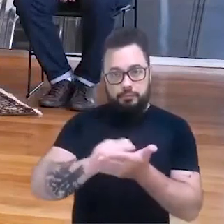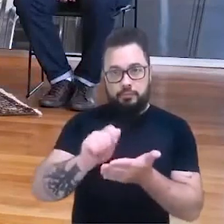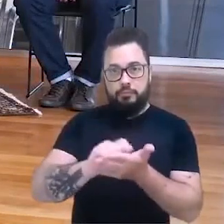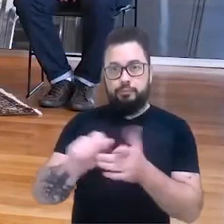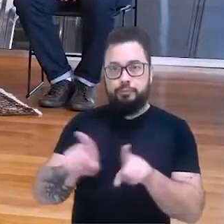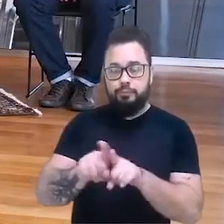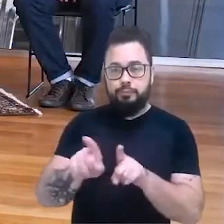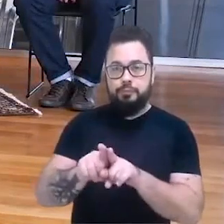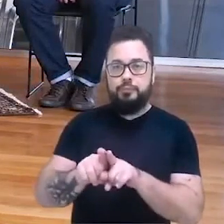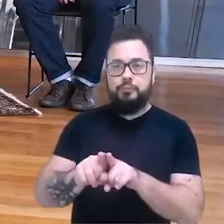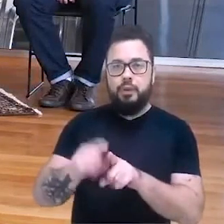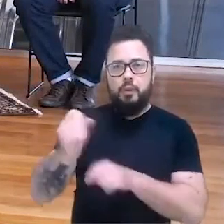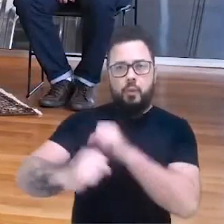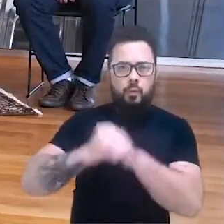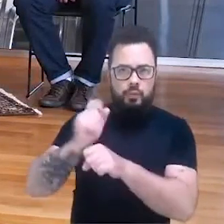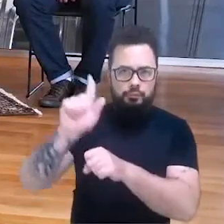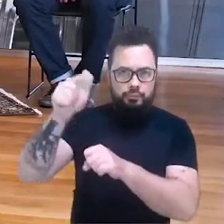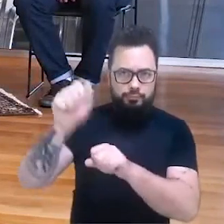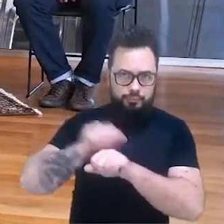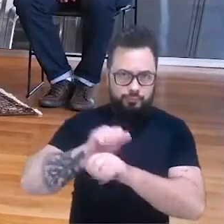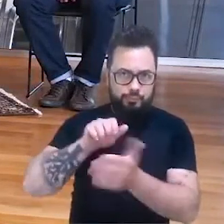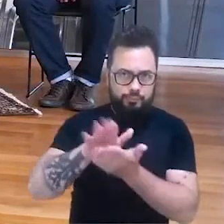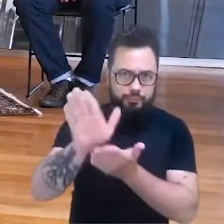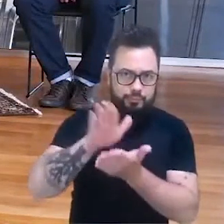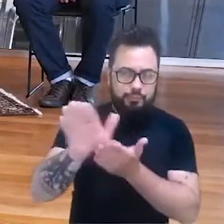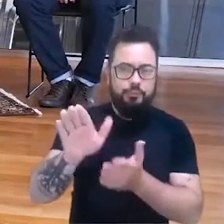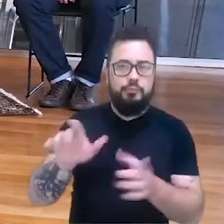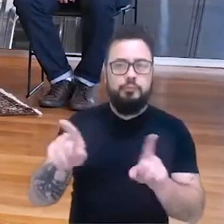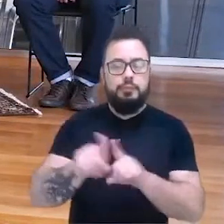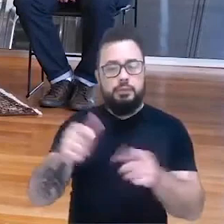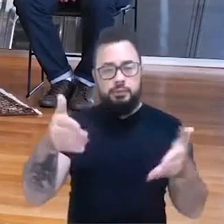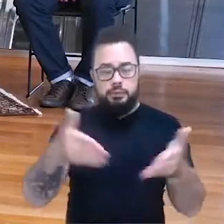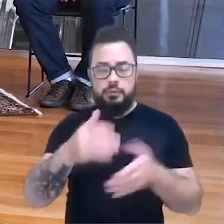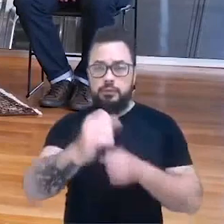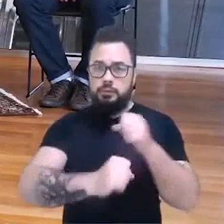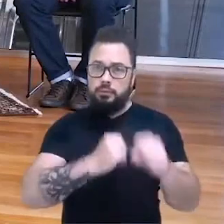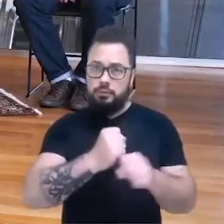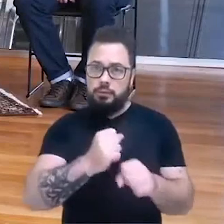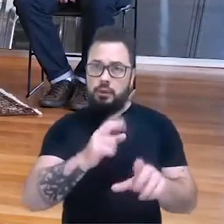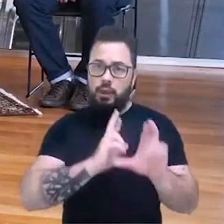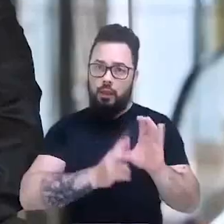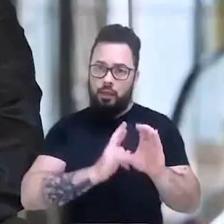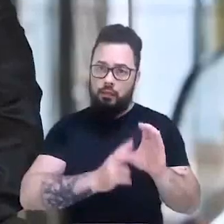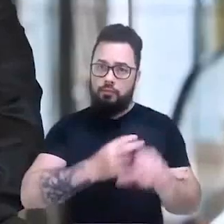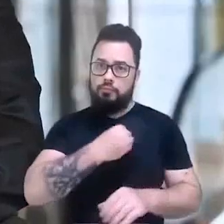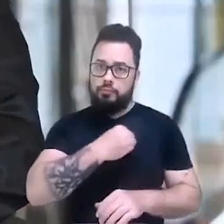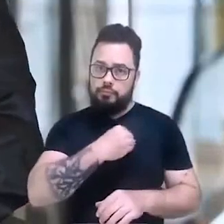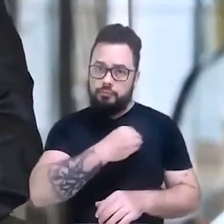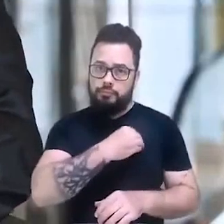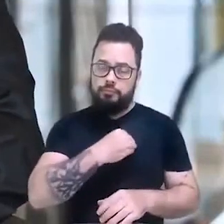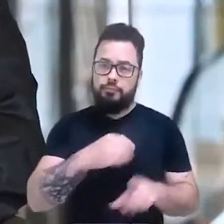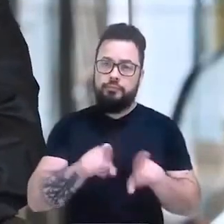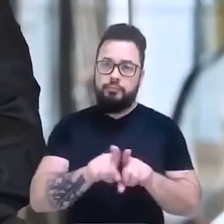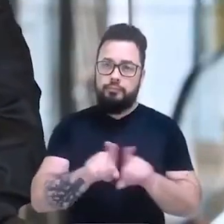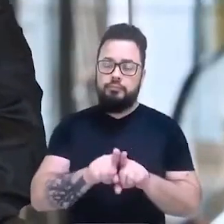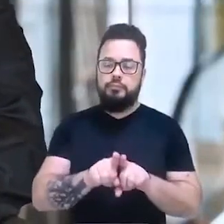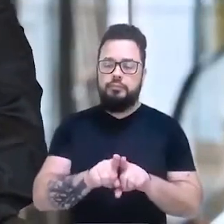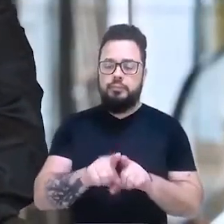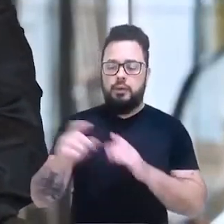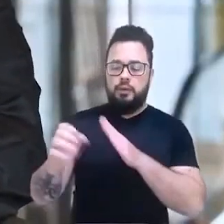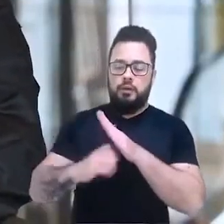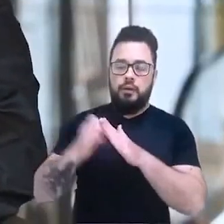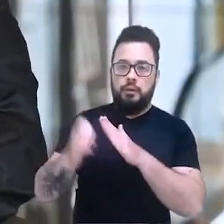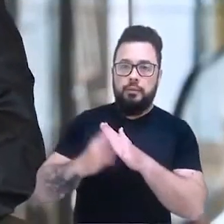desenhos, chama Demônio de Frankfurt, vai ser lançado ano que vem. E esse ano saiu Capão Pecado com 20 anos, A Menina Ana pela